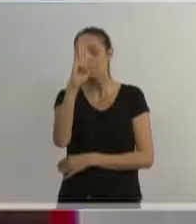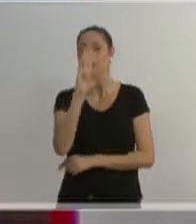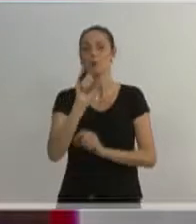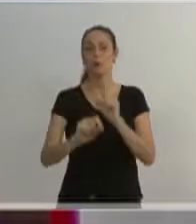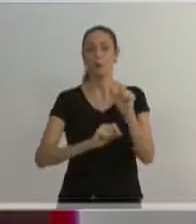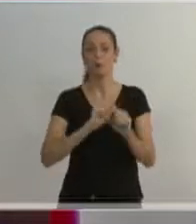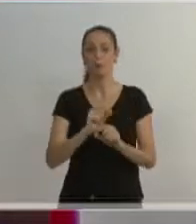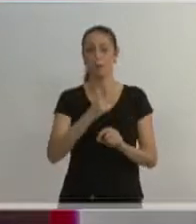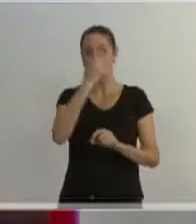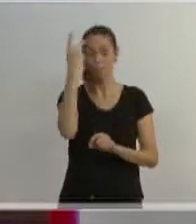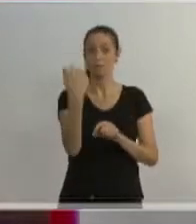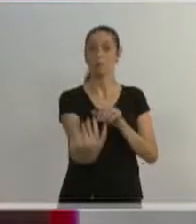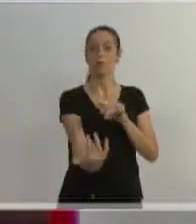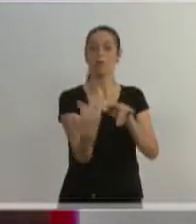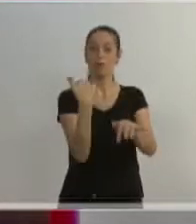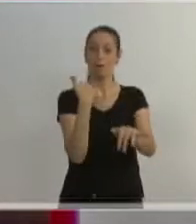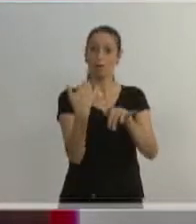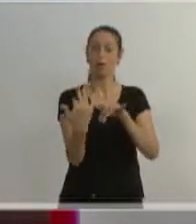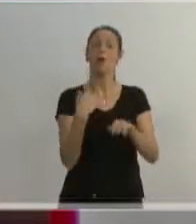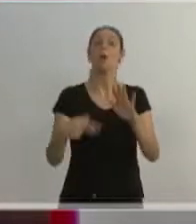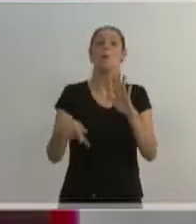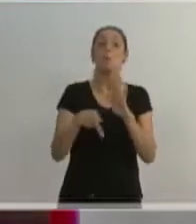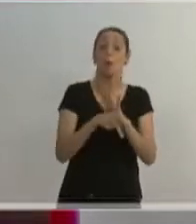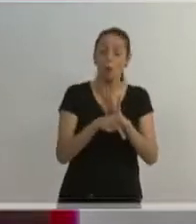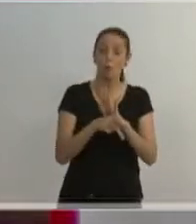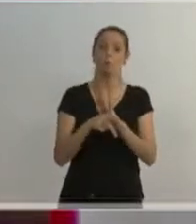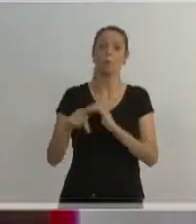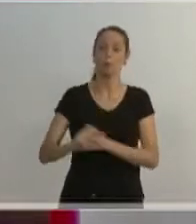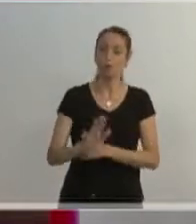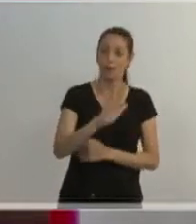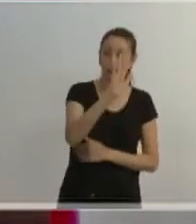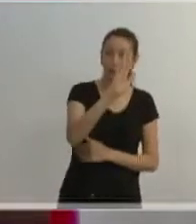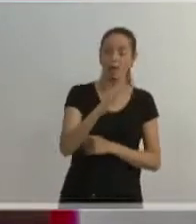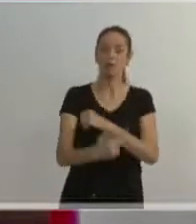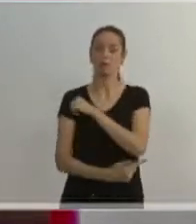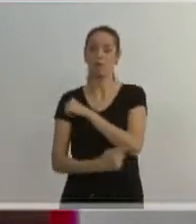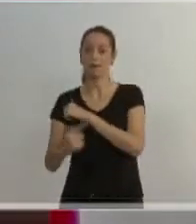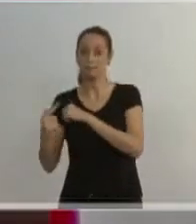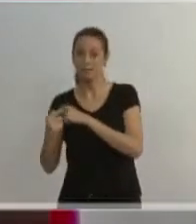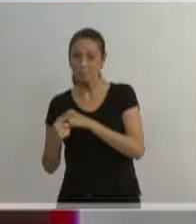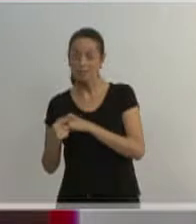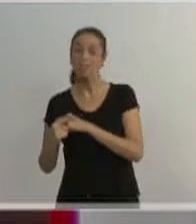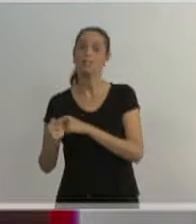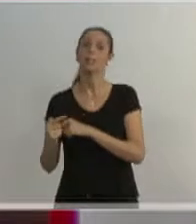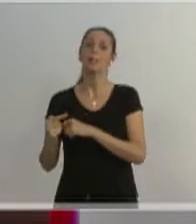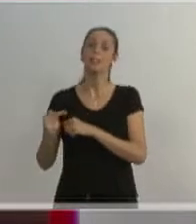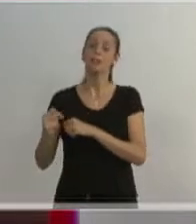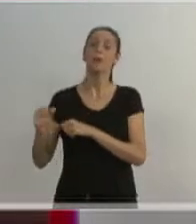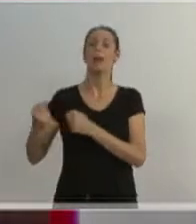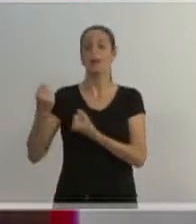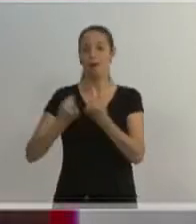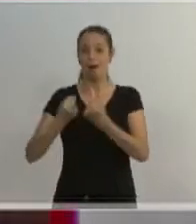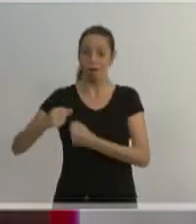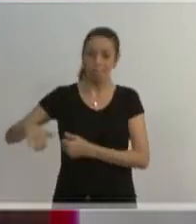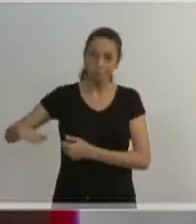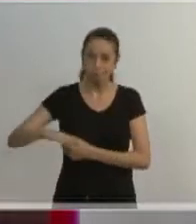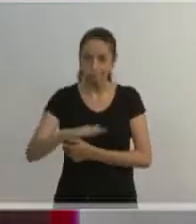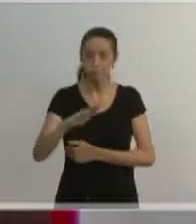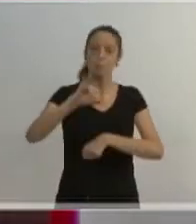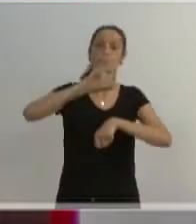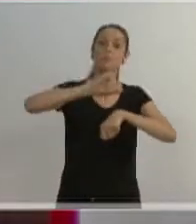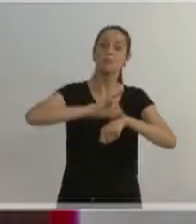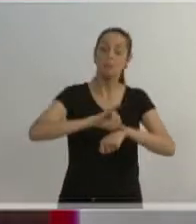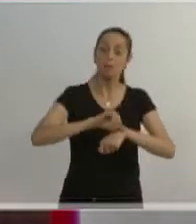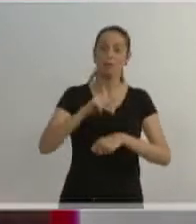quem vem da região do progresso do garcia em direção ao centro da cidade eu queria só fazer duas